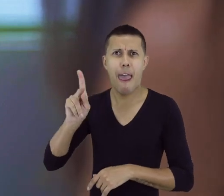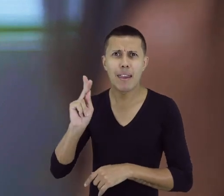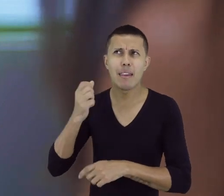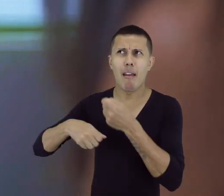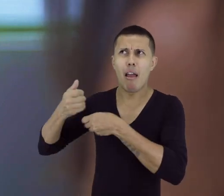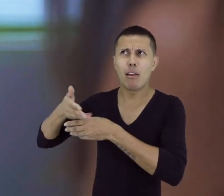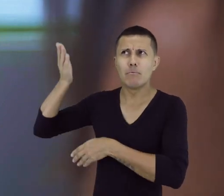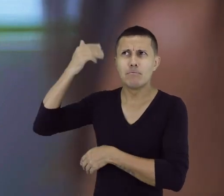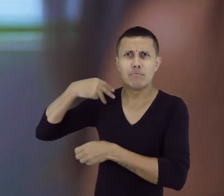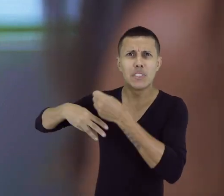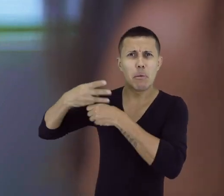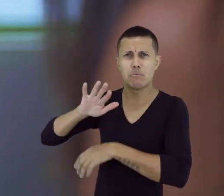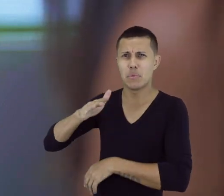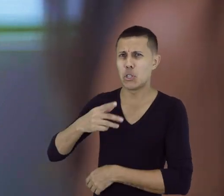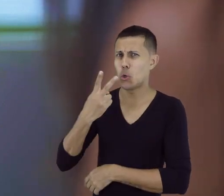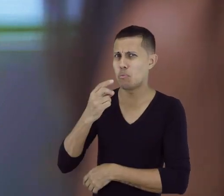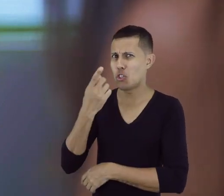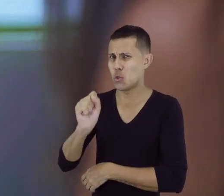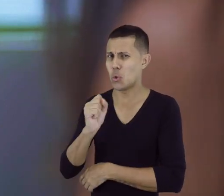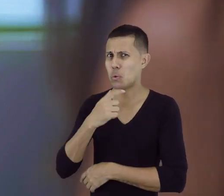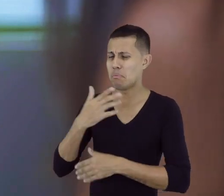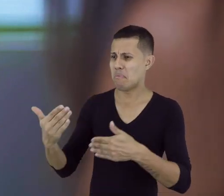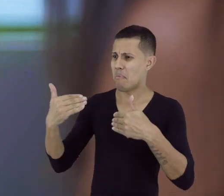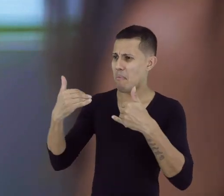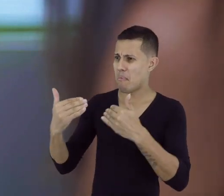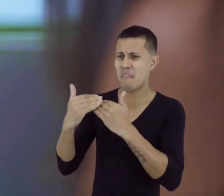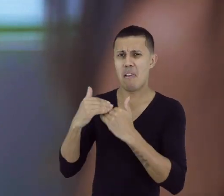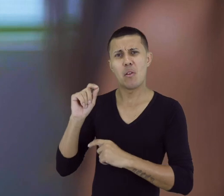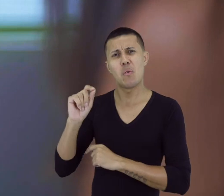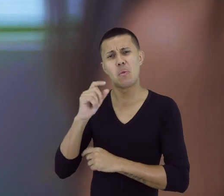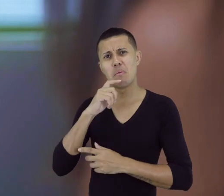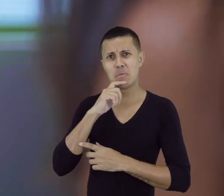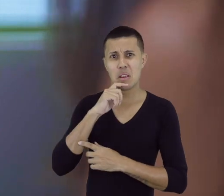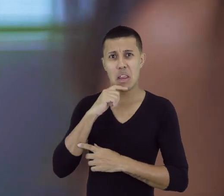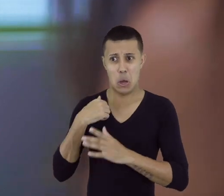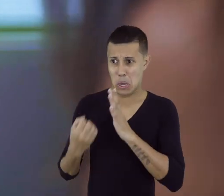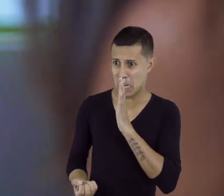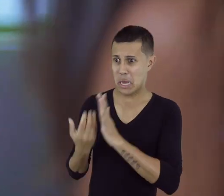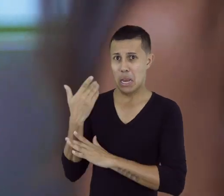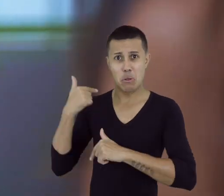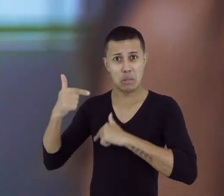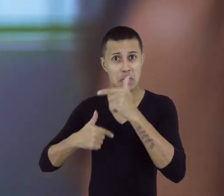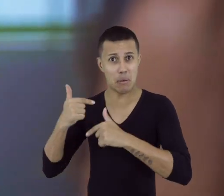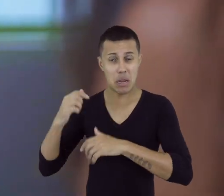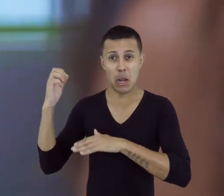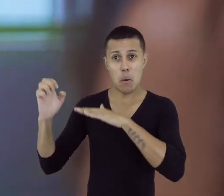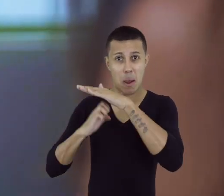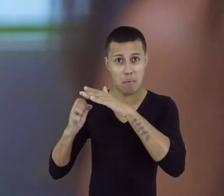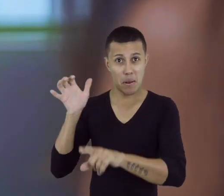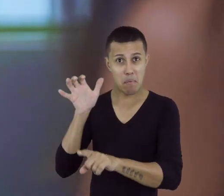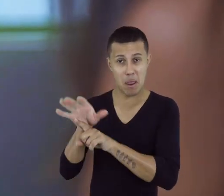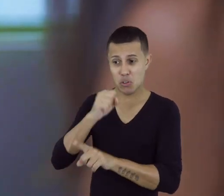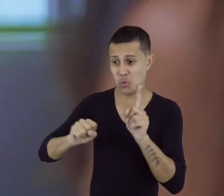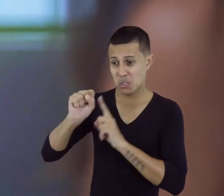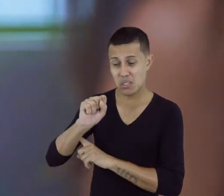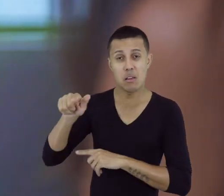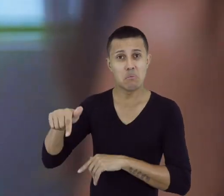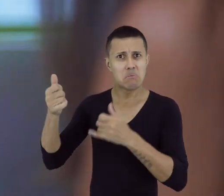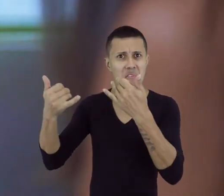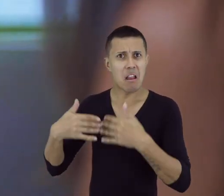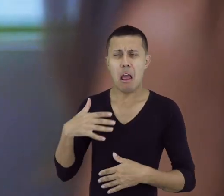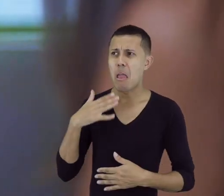anos atrás, foi em 2018. E foi a primeira vez que eu ouvi que eu estava criando, eu estava trabalhando numa empresa de impacto social,